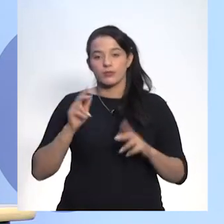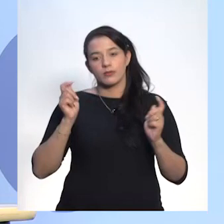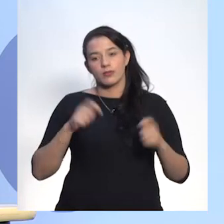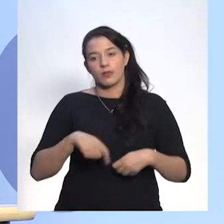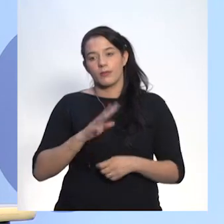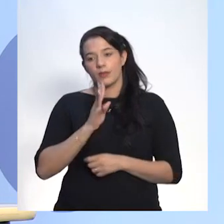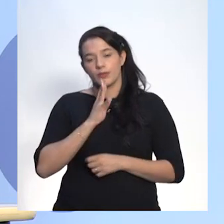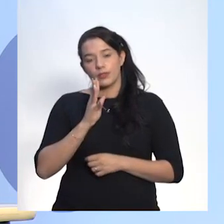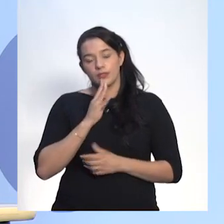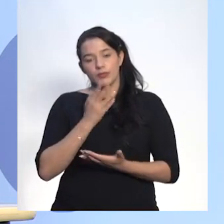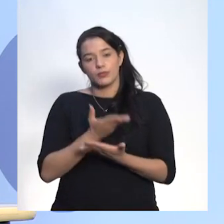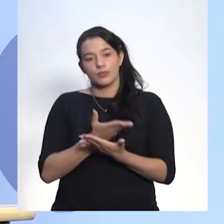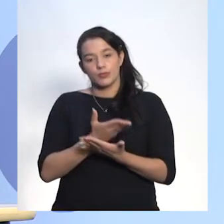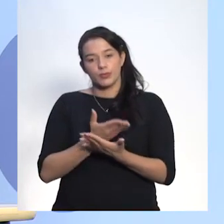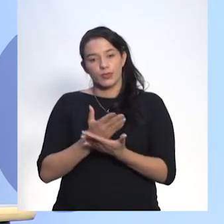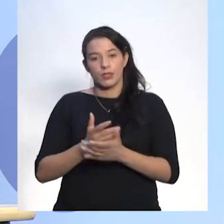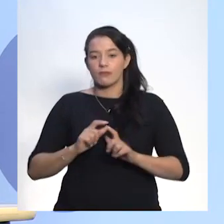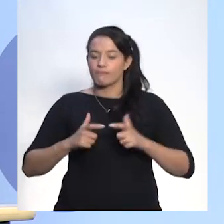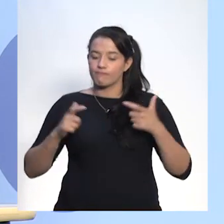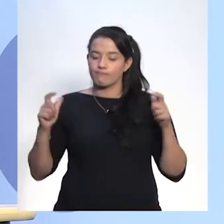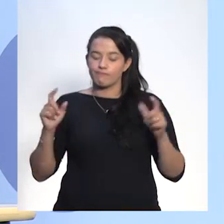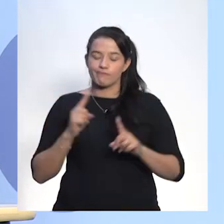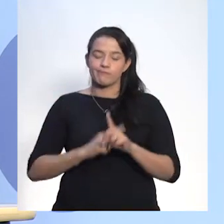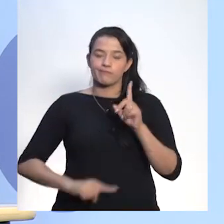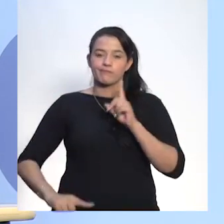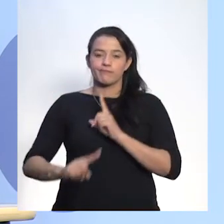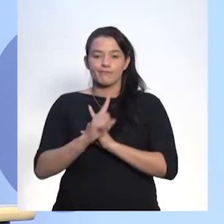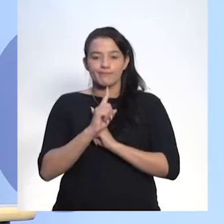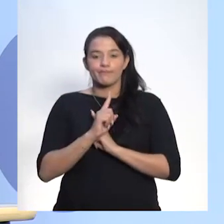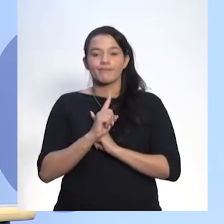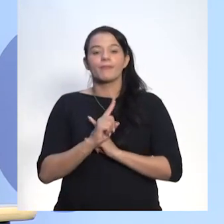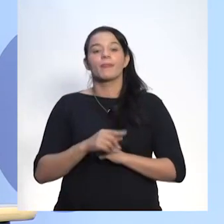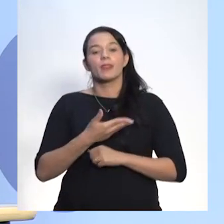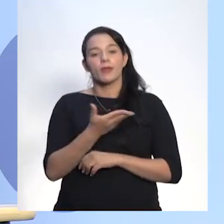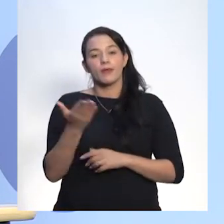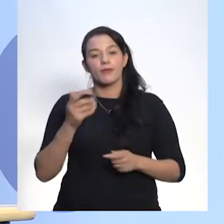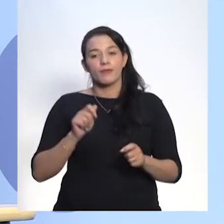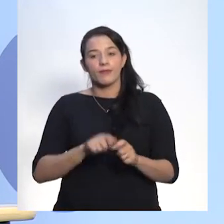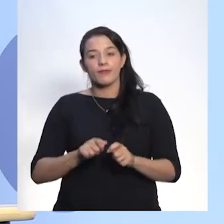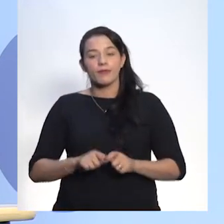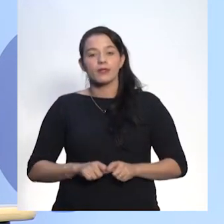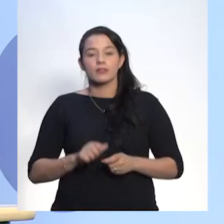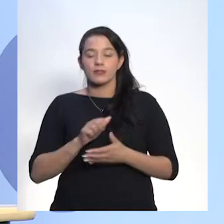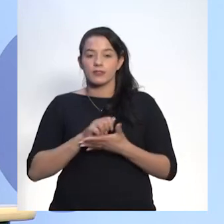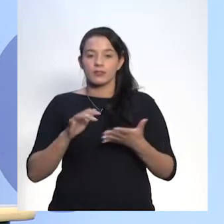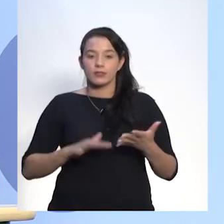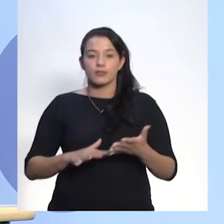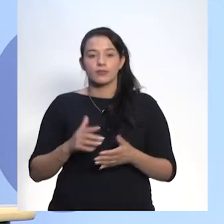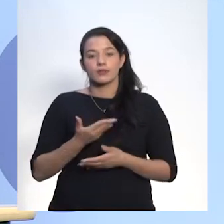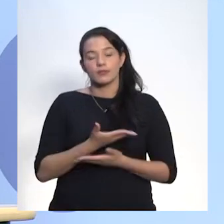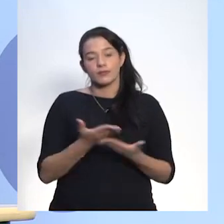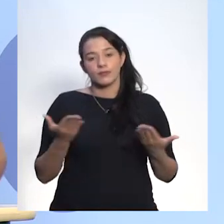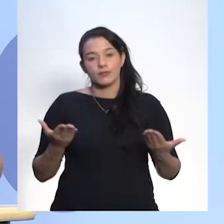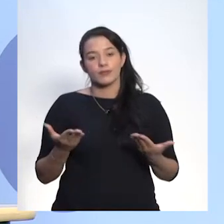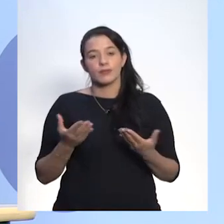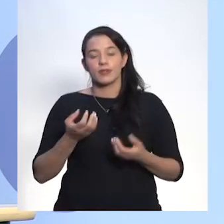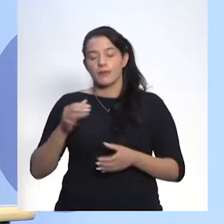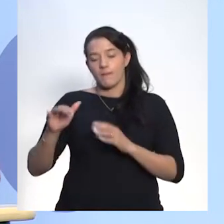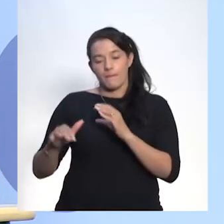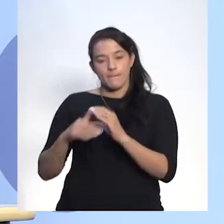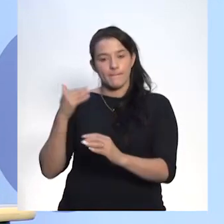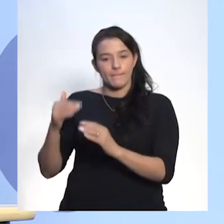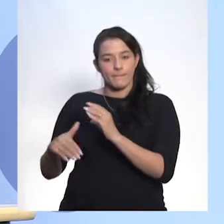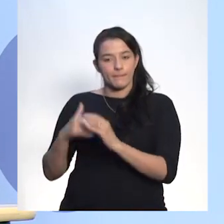os nossos estudantes que são grandes protagonistas. Façam as atividades que nós colocamos para vocês, mande